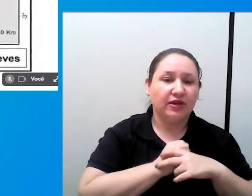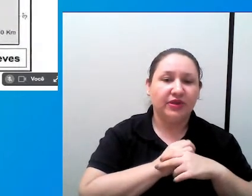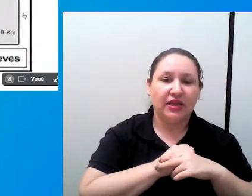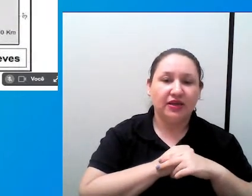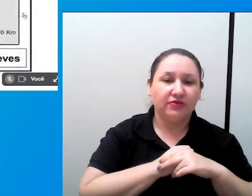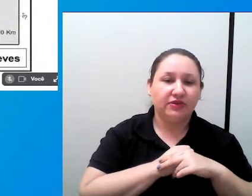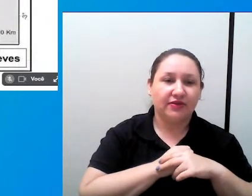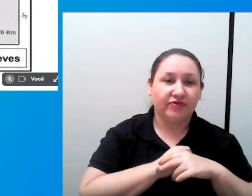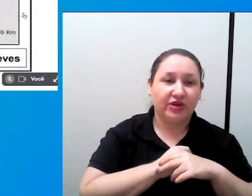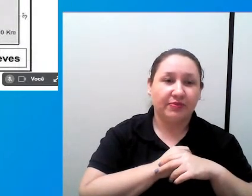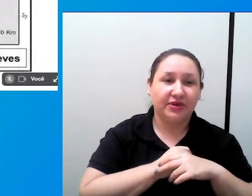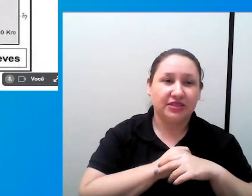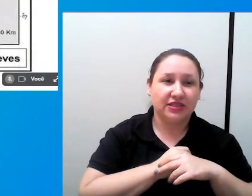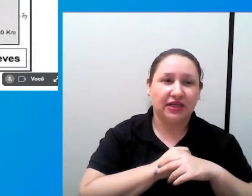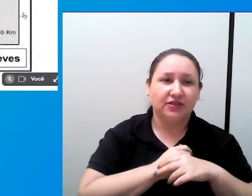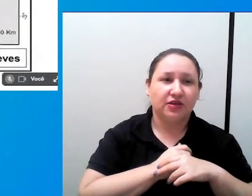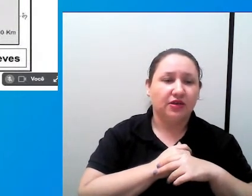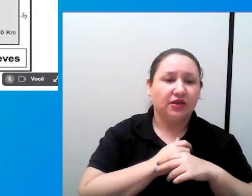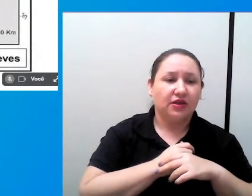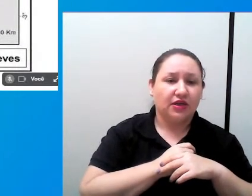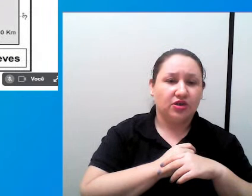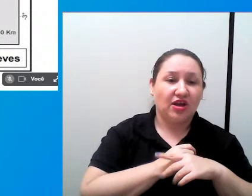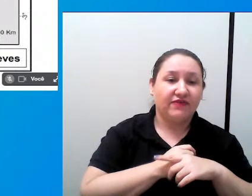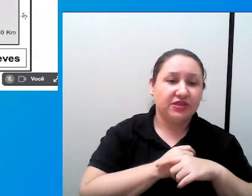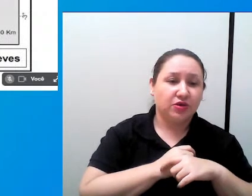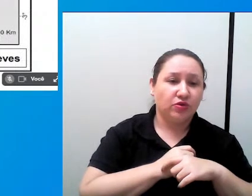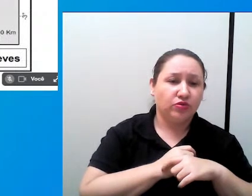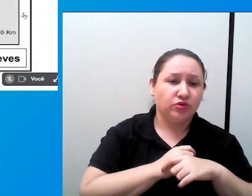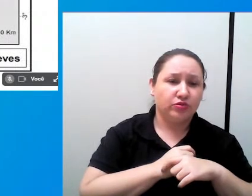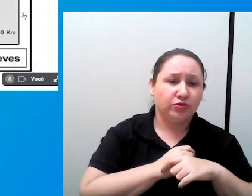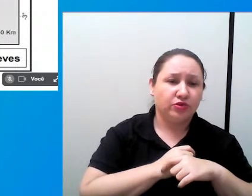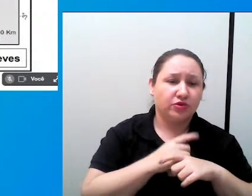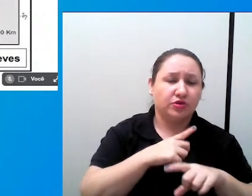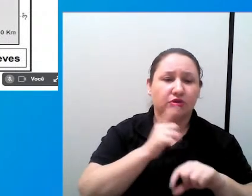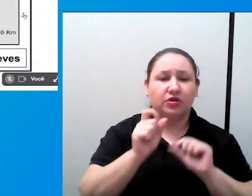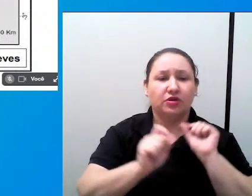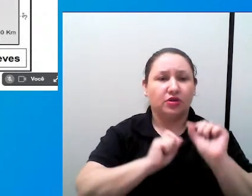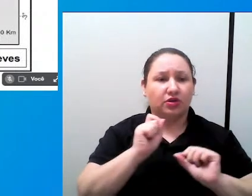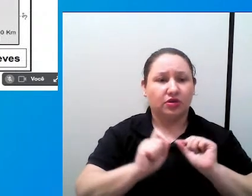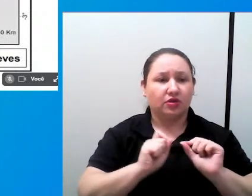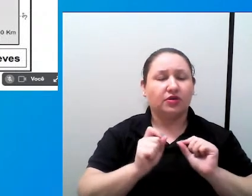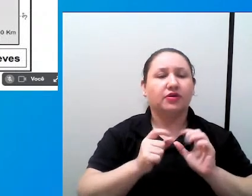Aqui, eu vou entrar agora um pouquinho mais no nosso campus aqui.